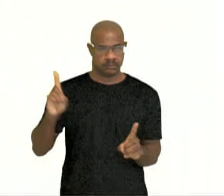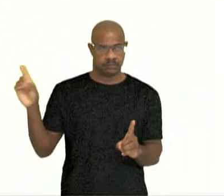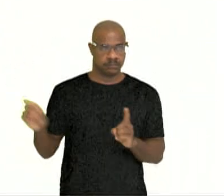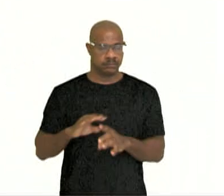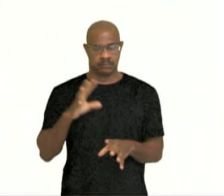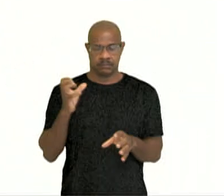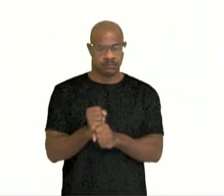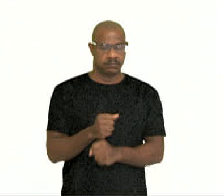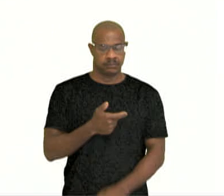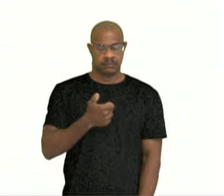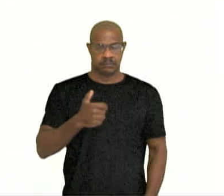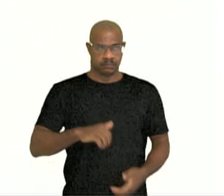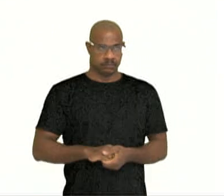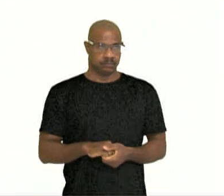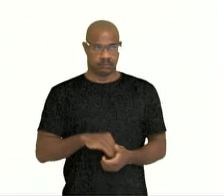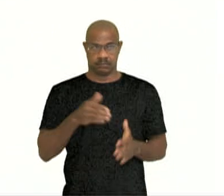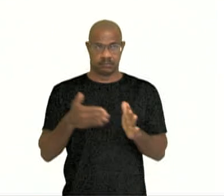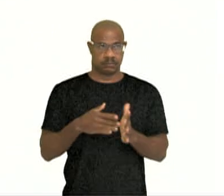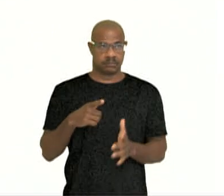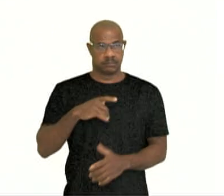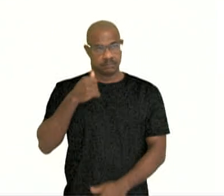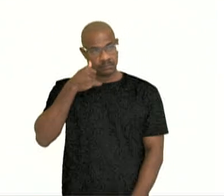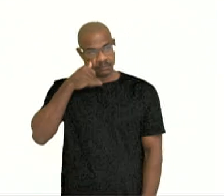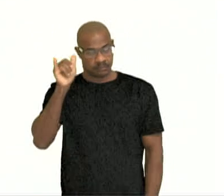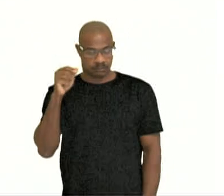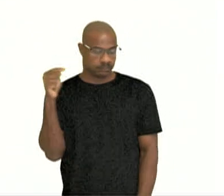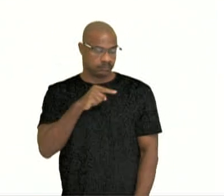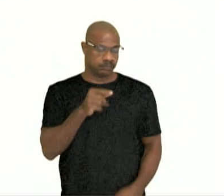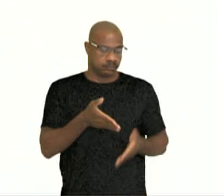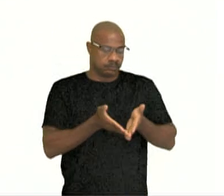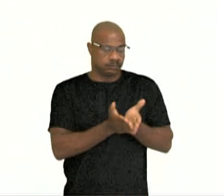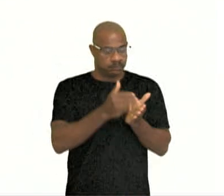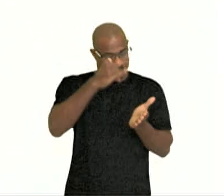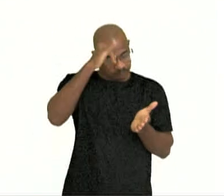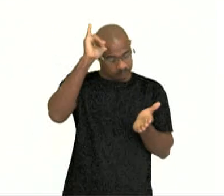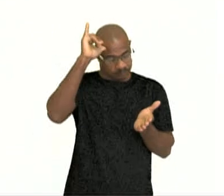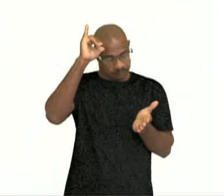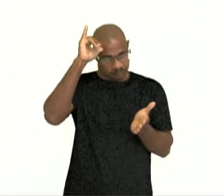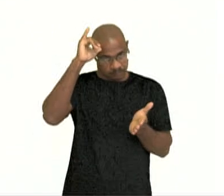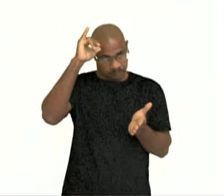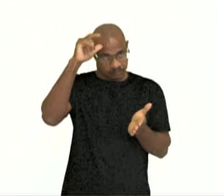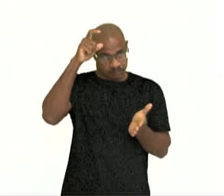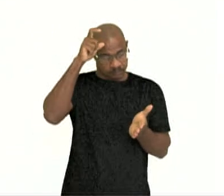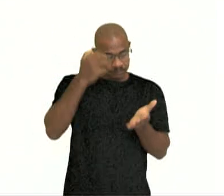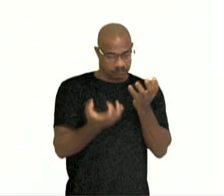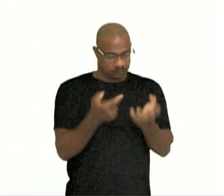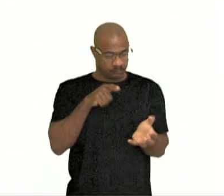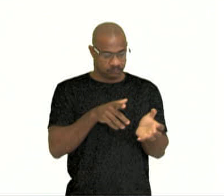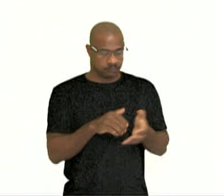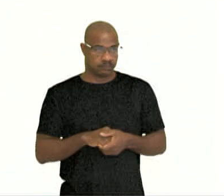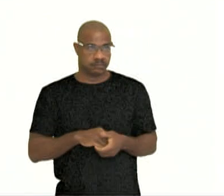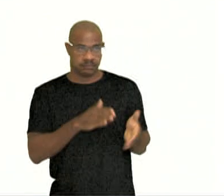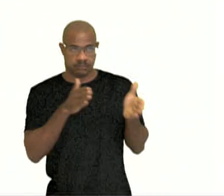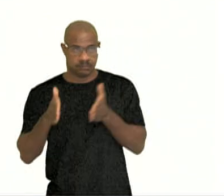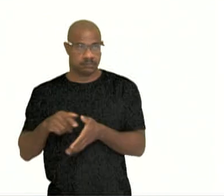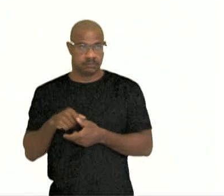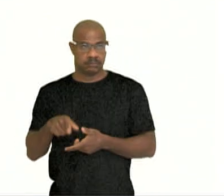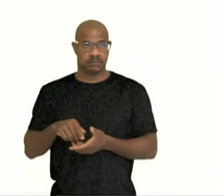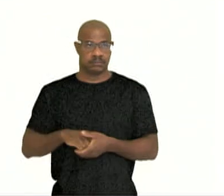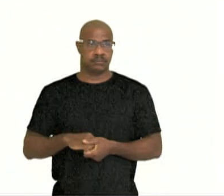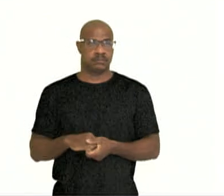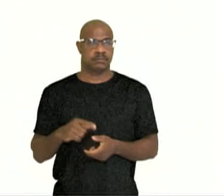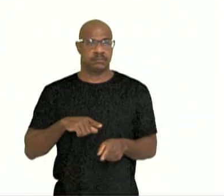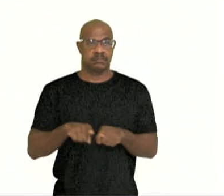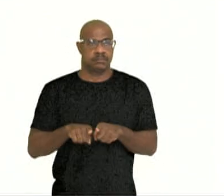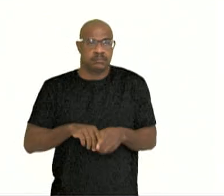12. Todos tentam evitar a barca do inferno, claro, mas somente o parvo, o bobo, e